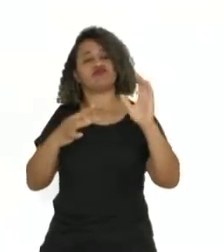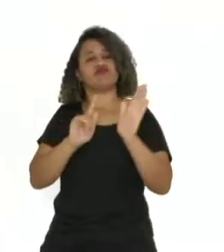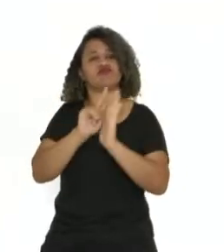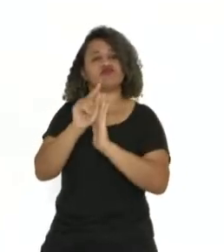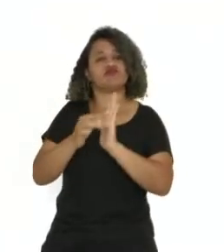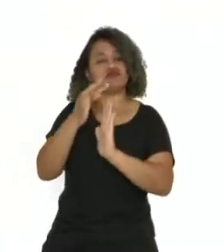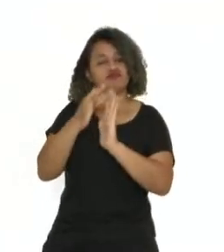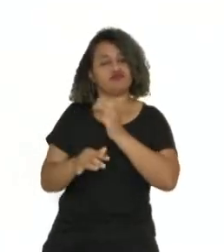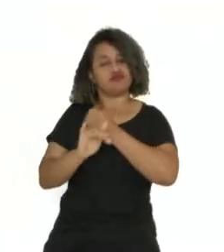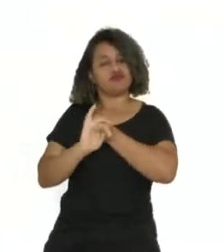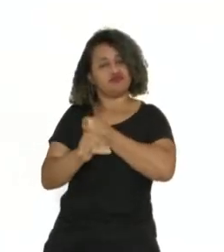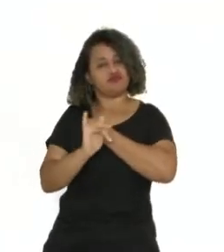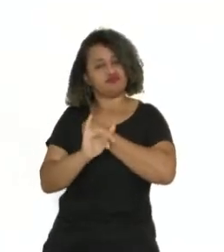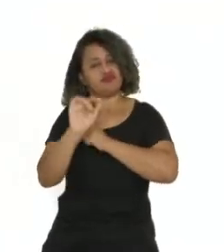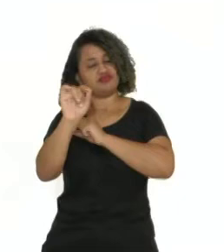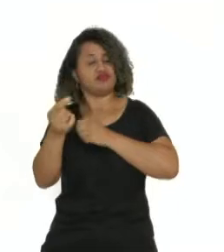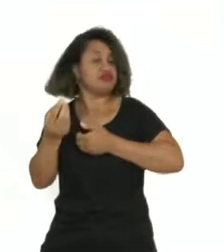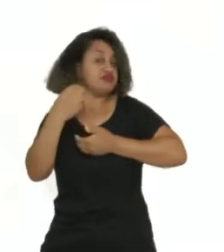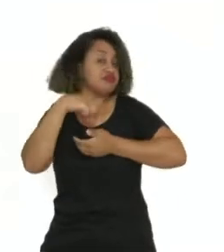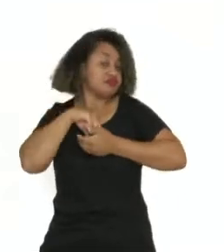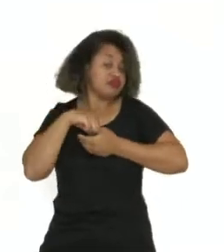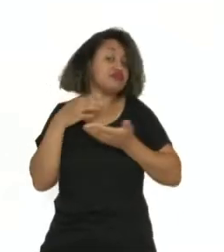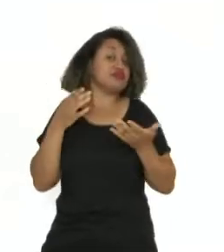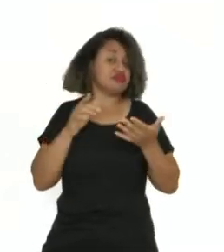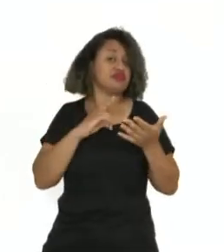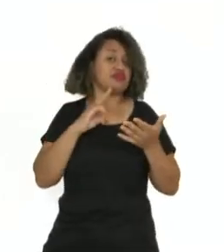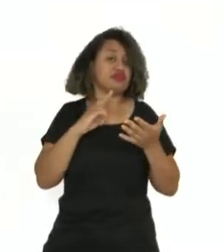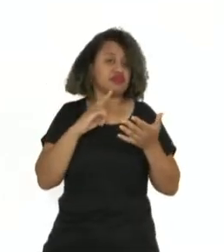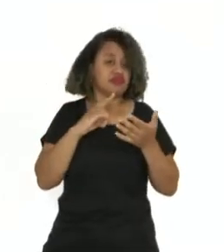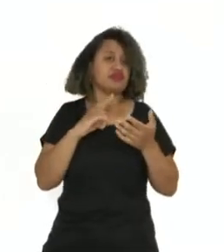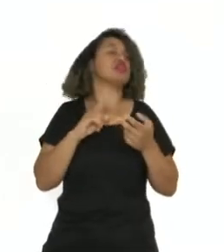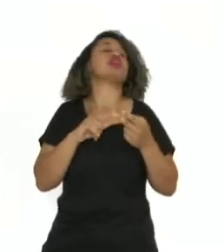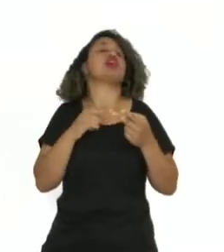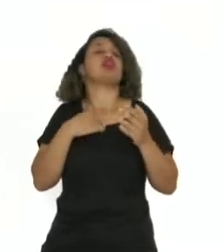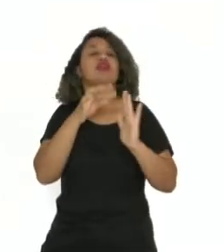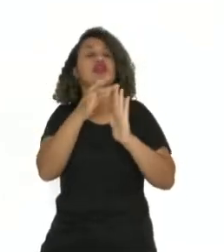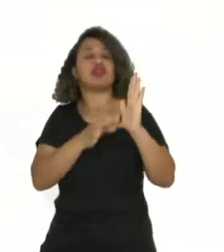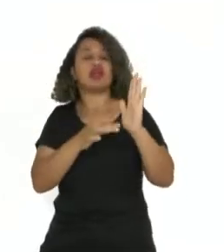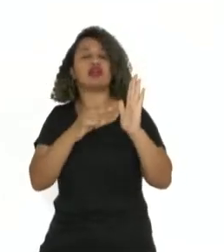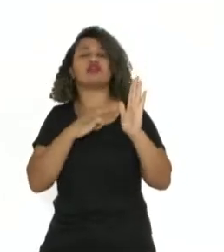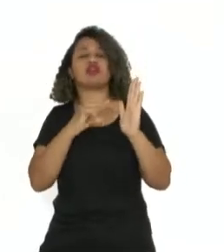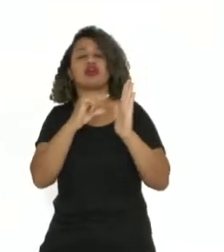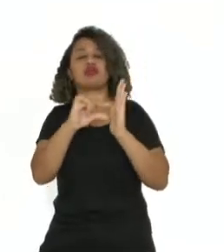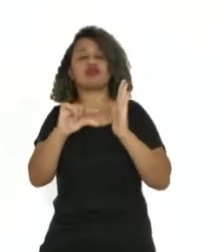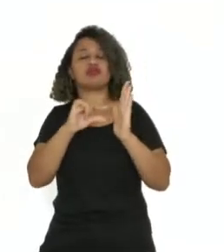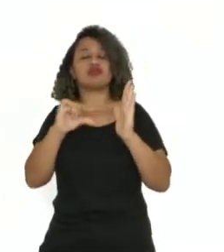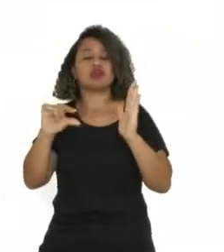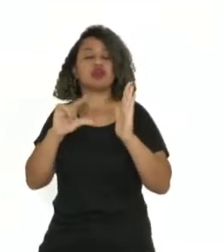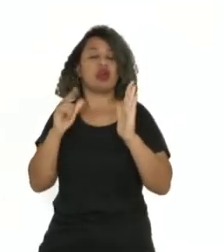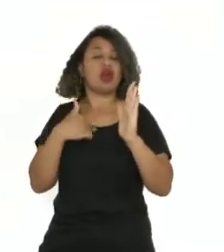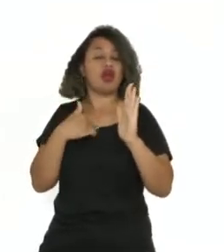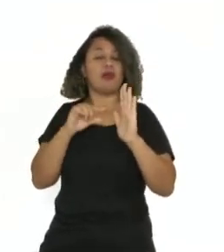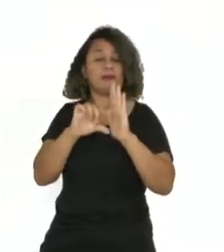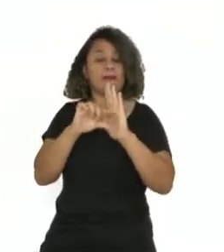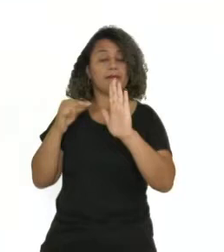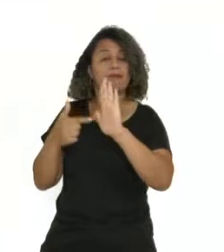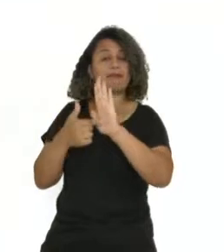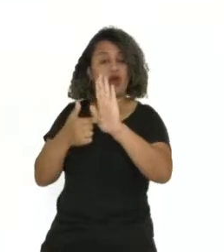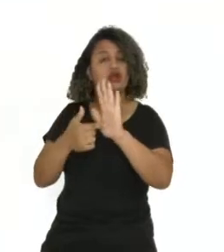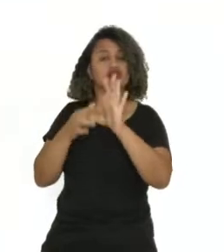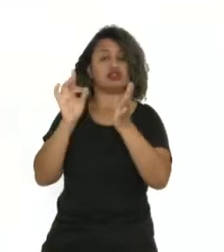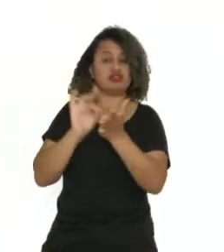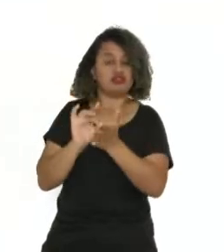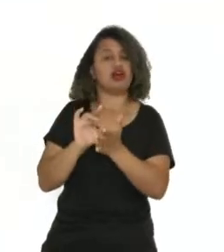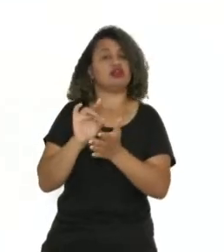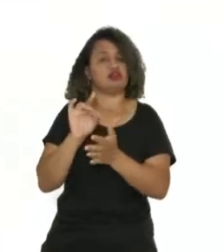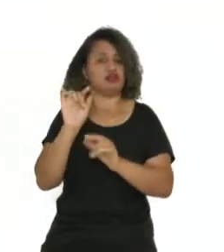do gênero crônica é a subjetividade. Retire do texto lido trechos que comprovem essa afirmação.